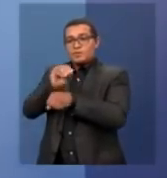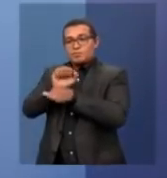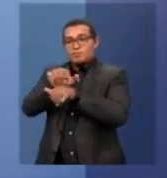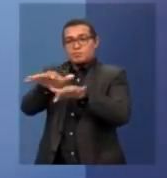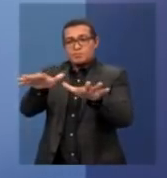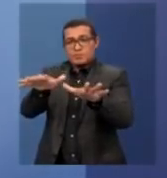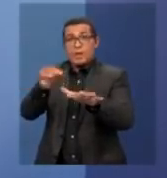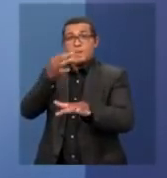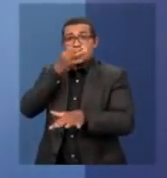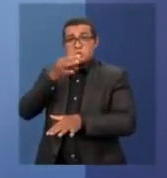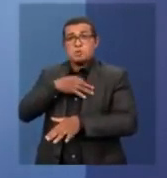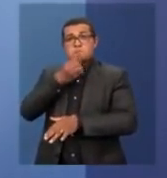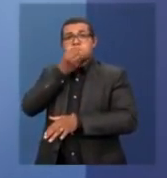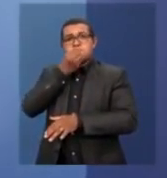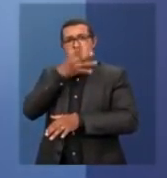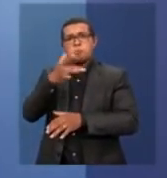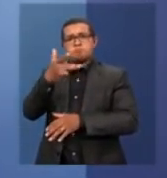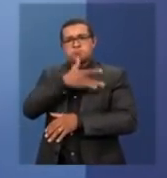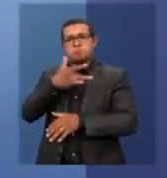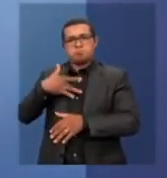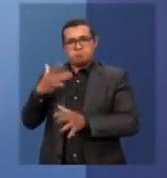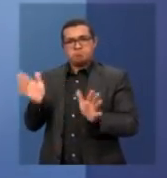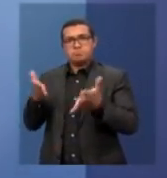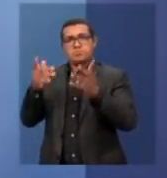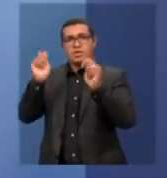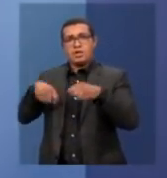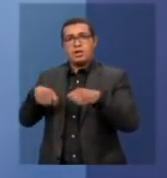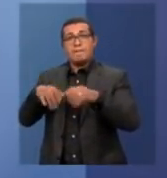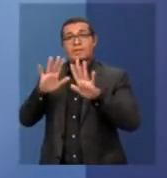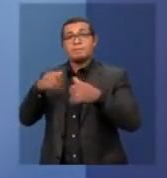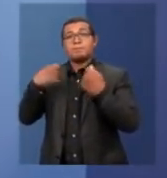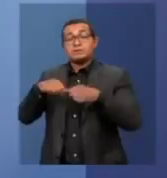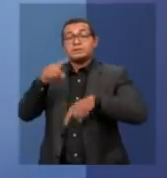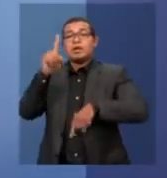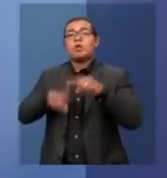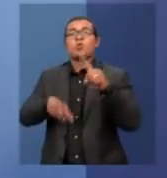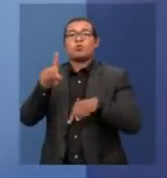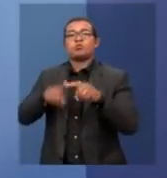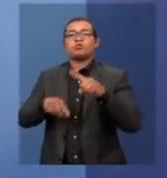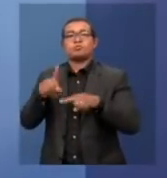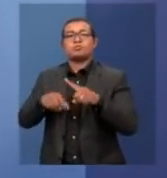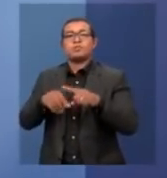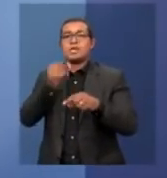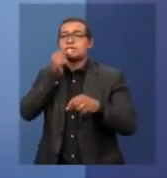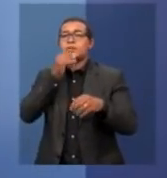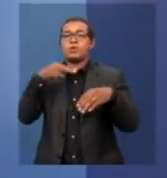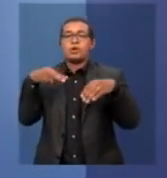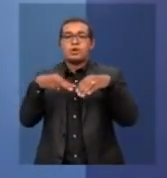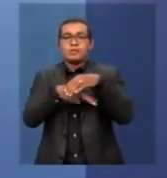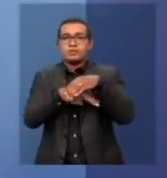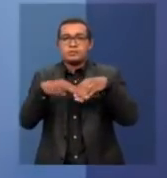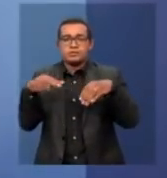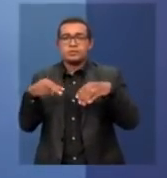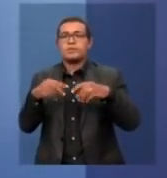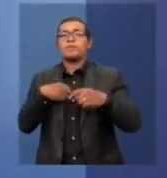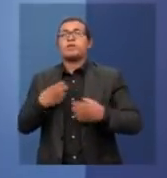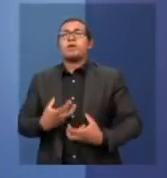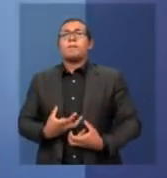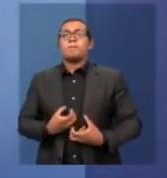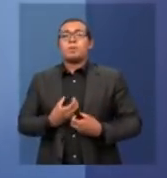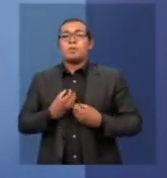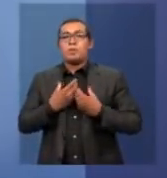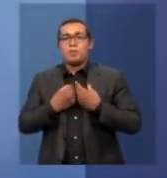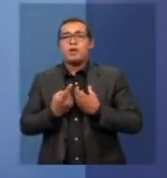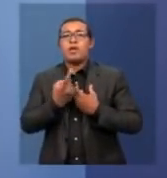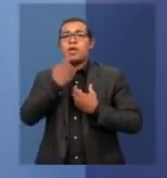rede de saúde ela precisa dos equipamentos que não cita ressonância tomografia e endoscopia